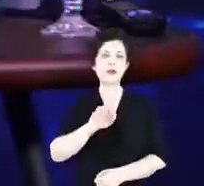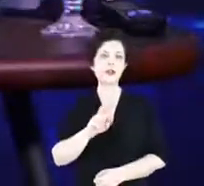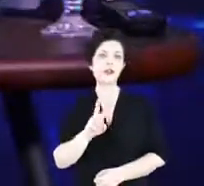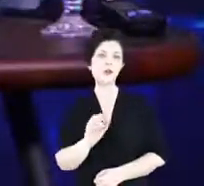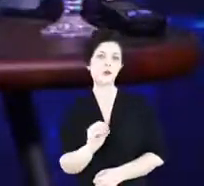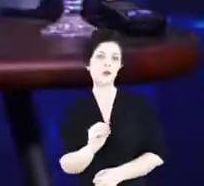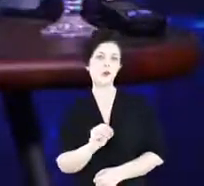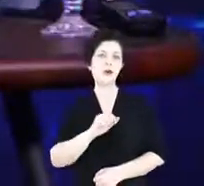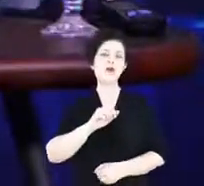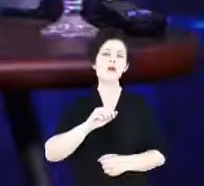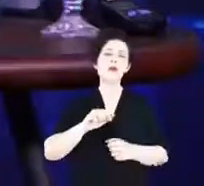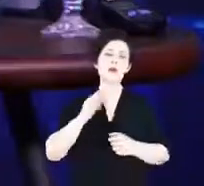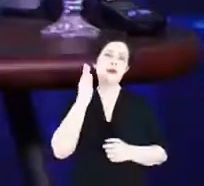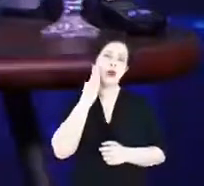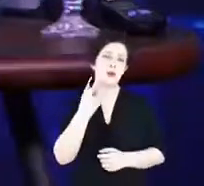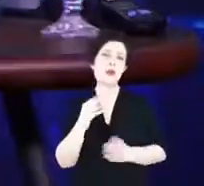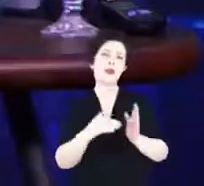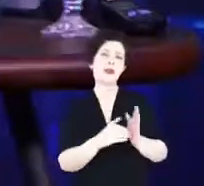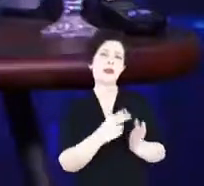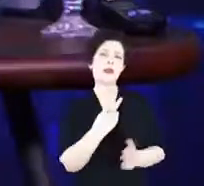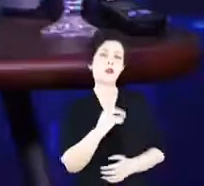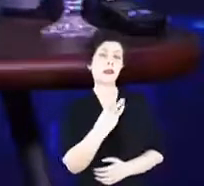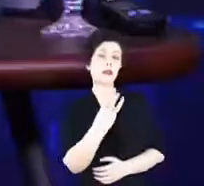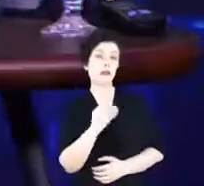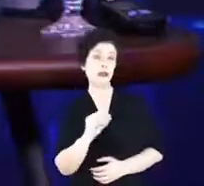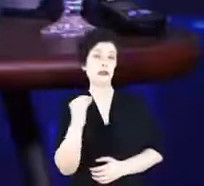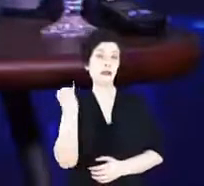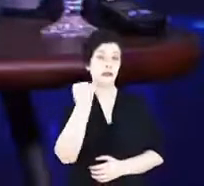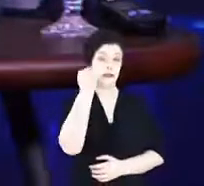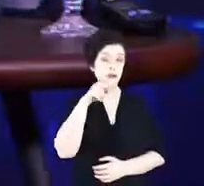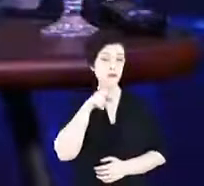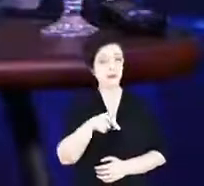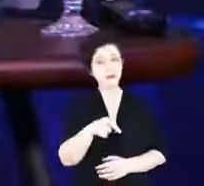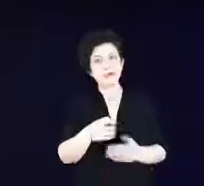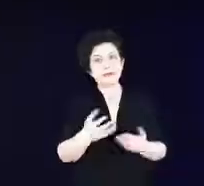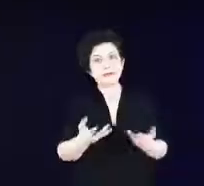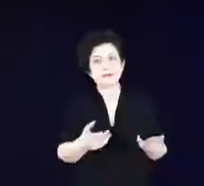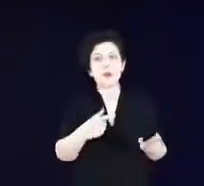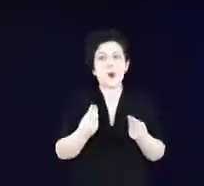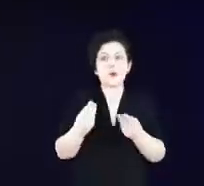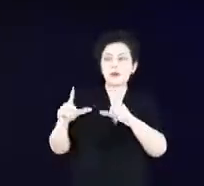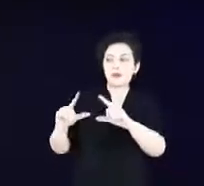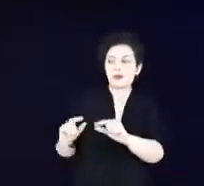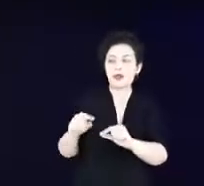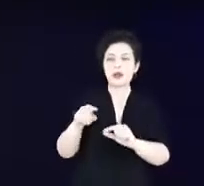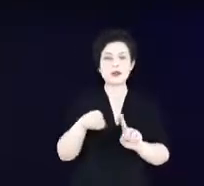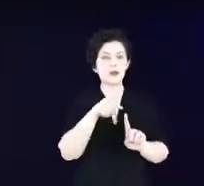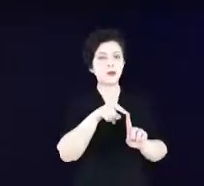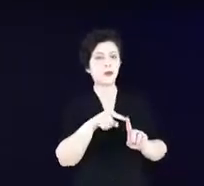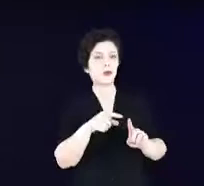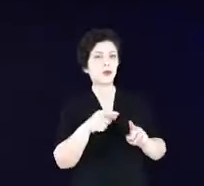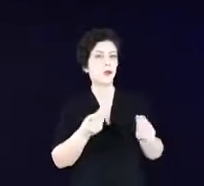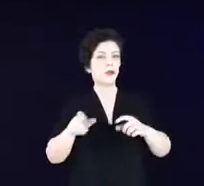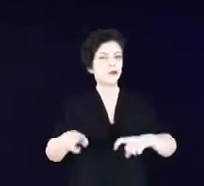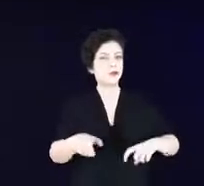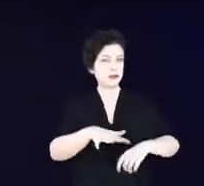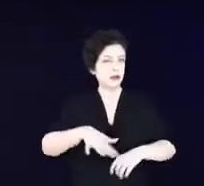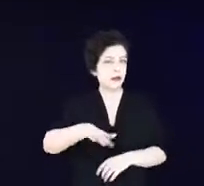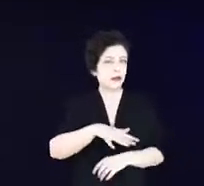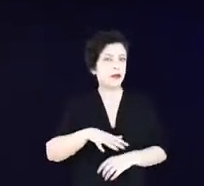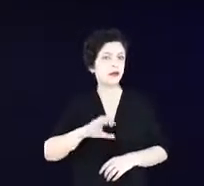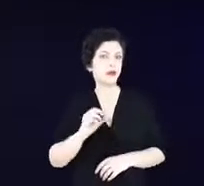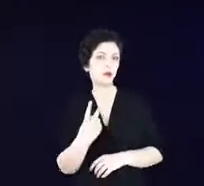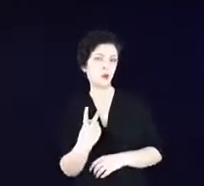e a gente sabe o quanto o metano é relevante para esse fim, para essa redução do carbono